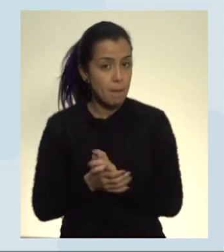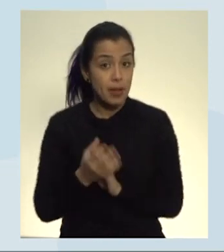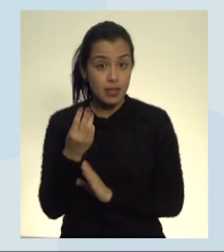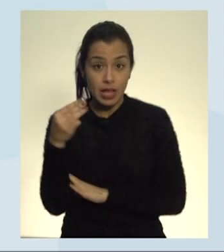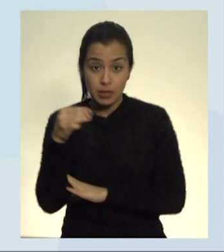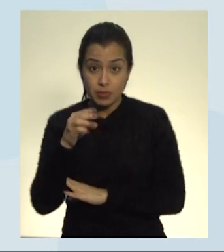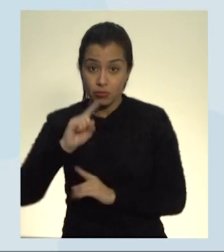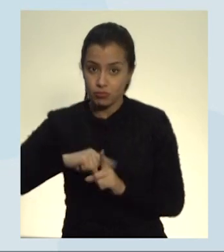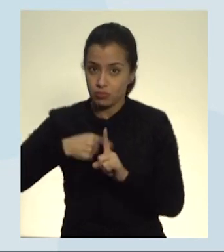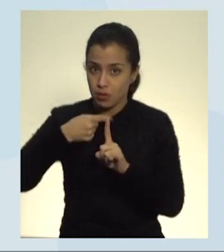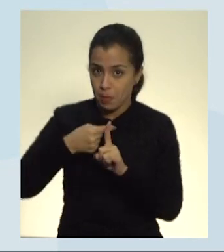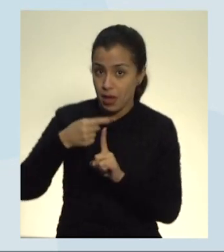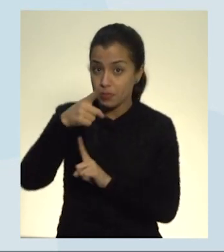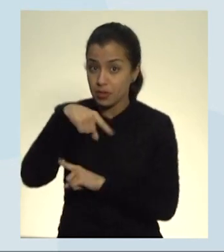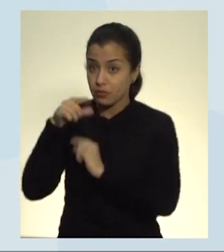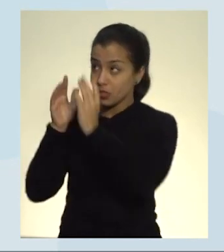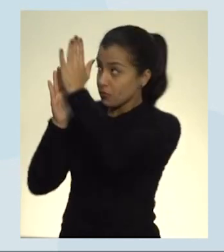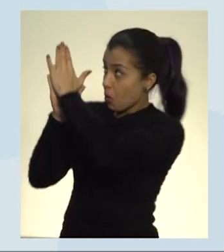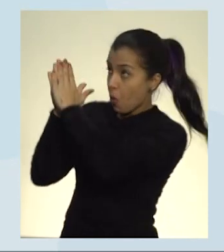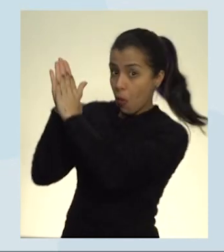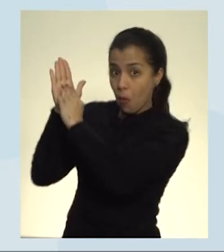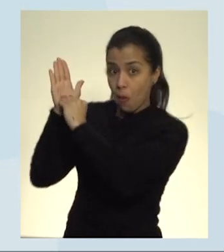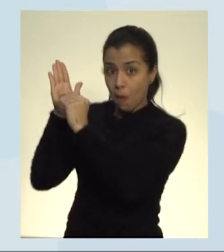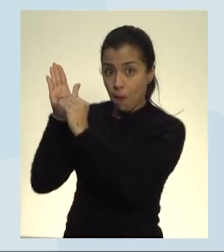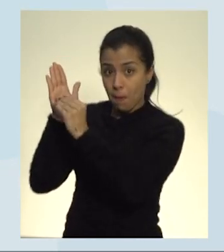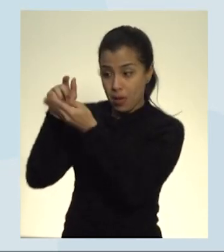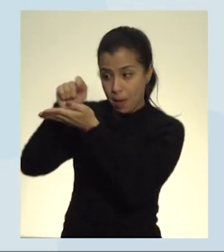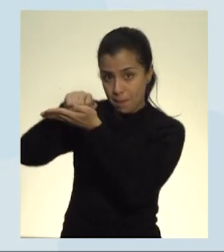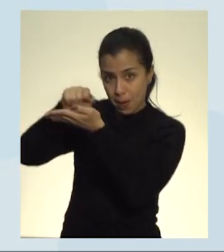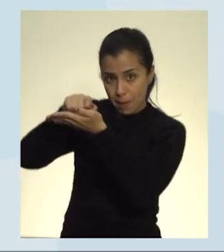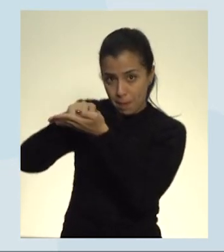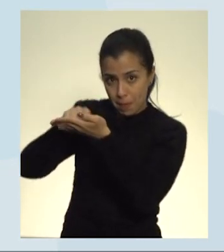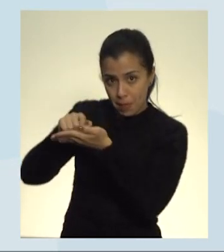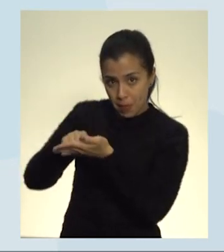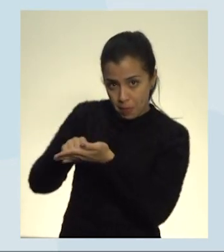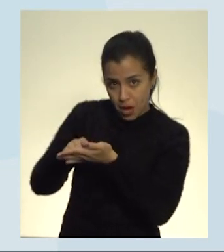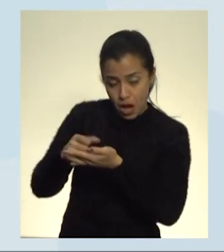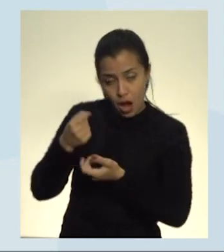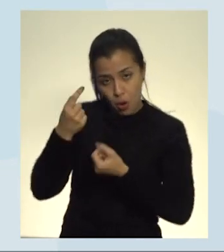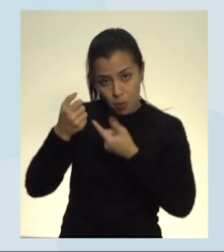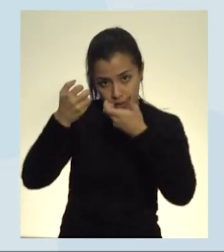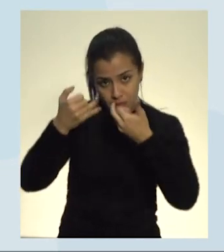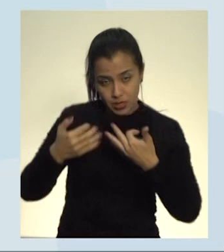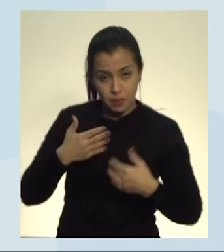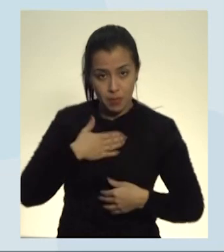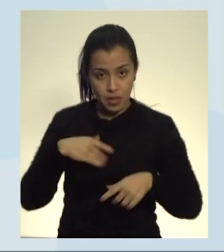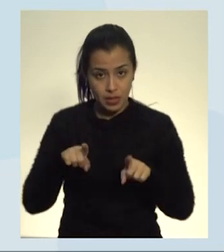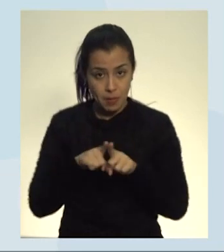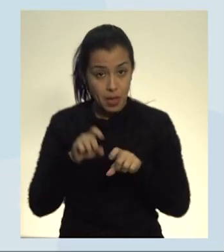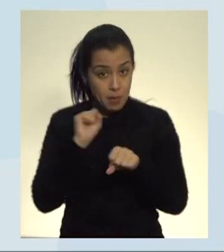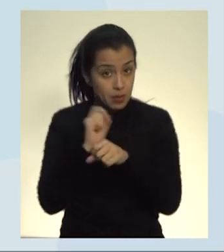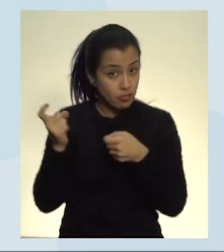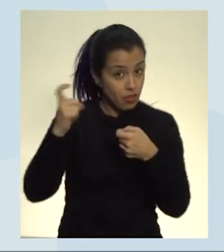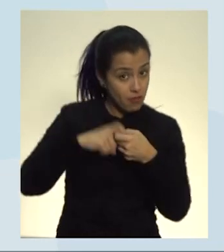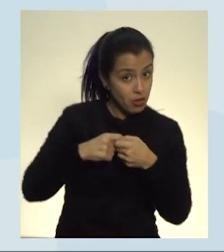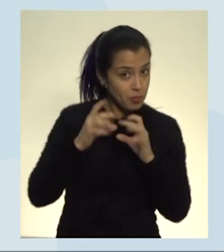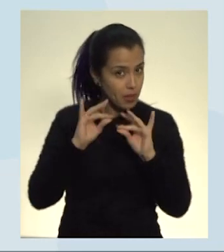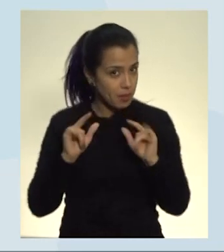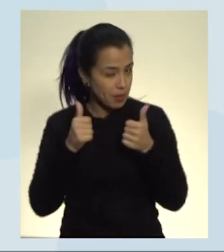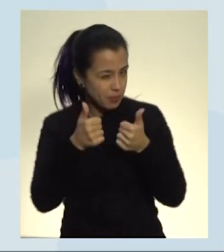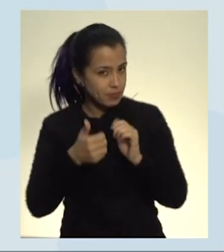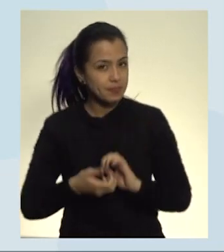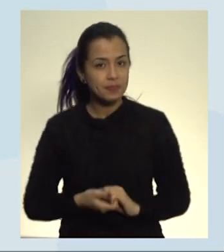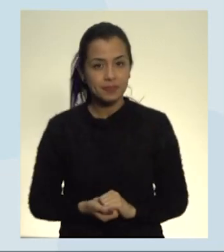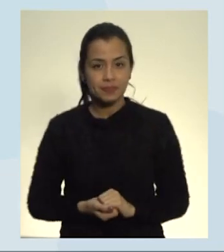minutinhos na tela para que vocês façam algumas anotações, copiem essas questões e a gente já volta para encerrar, tá certo?